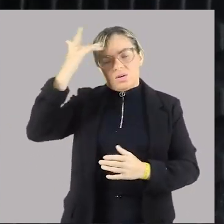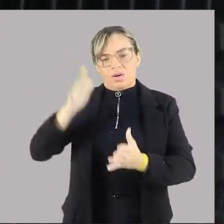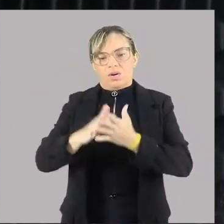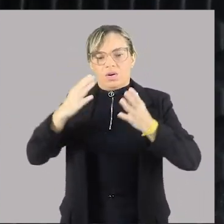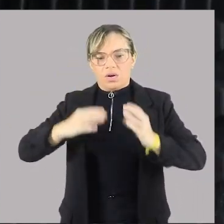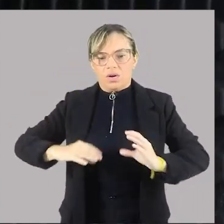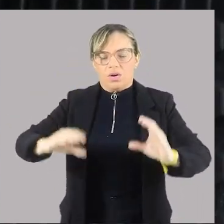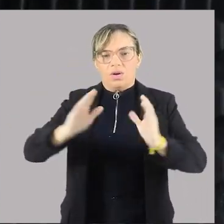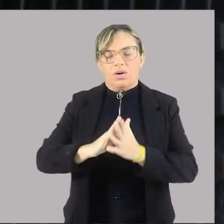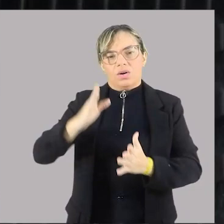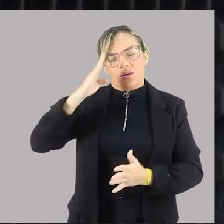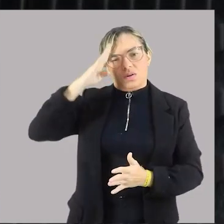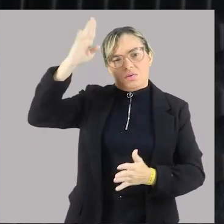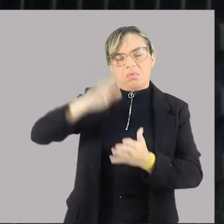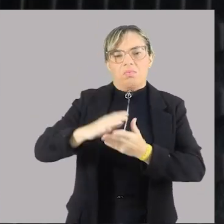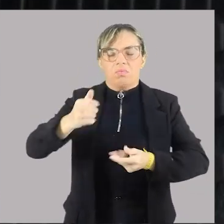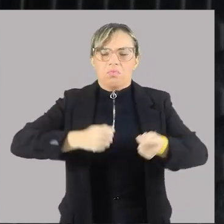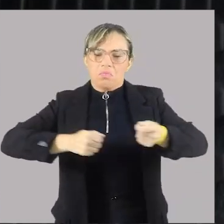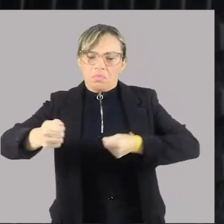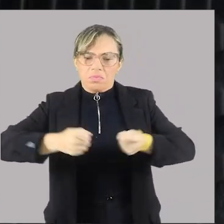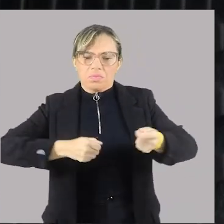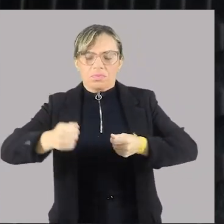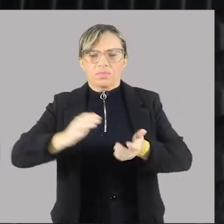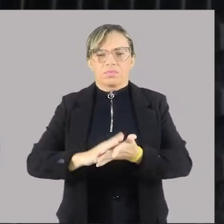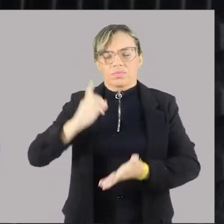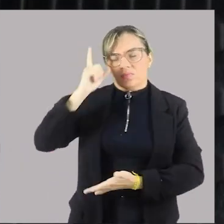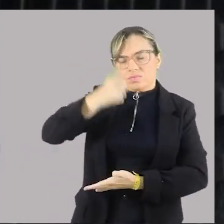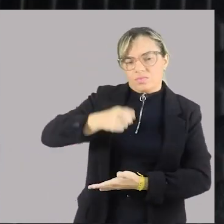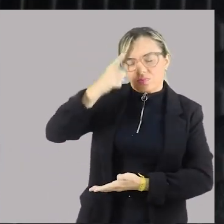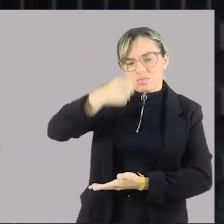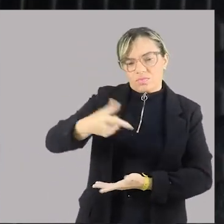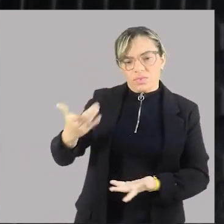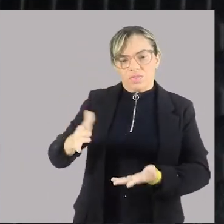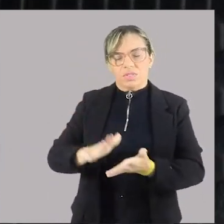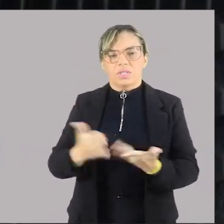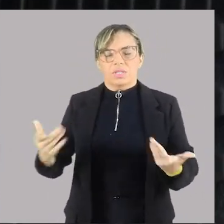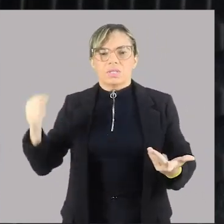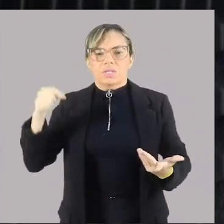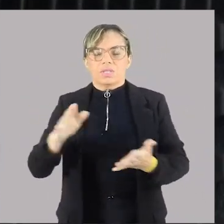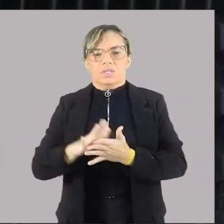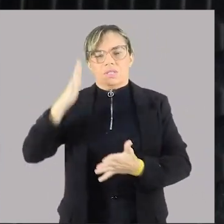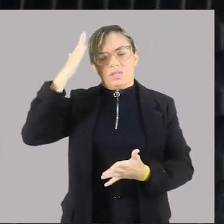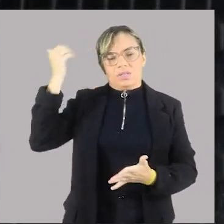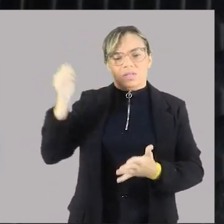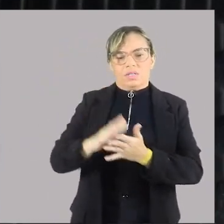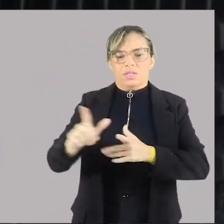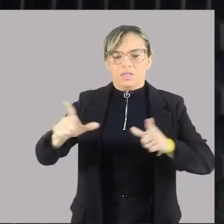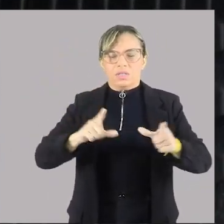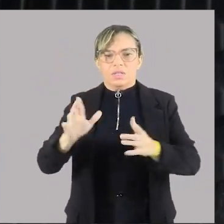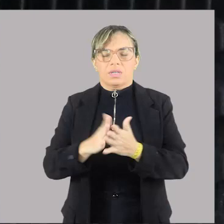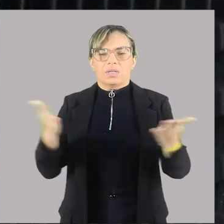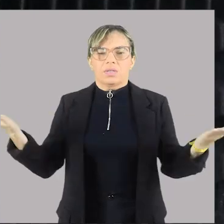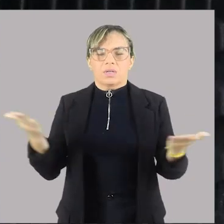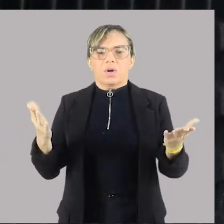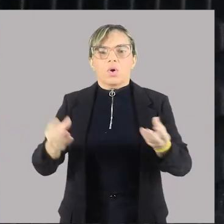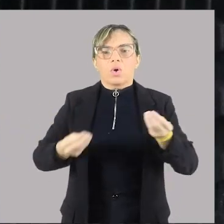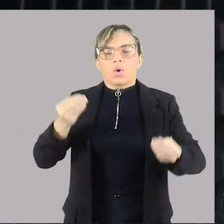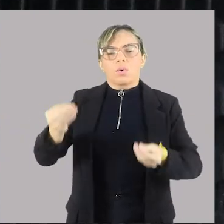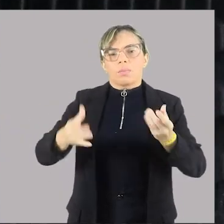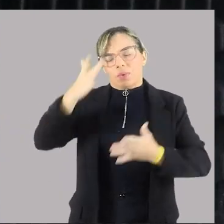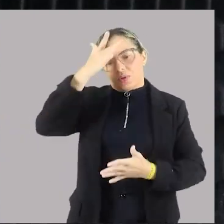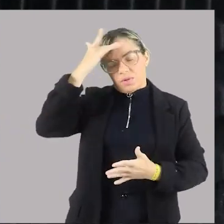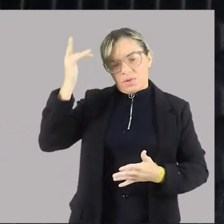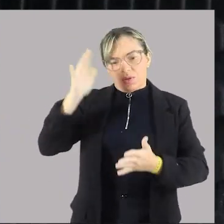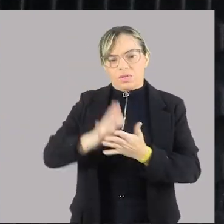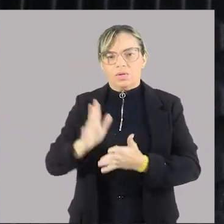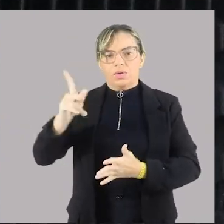concurso, com controle de quem, sabendo quem estaria trabalhando agora como servidor público.